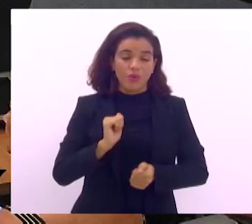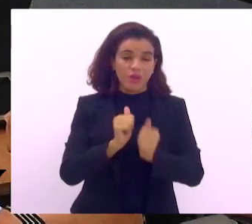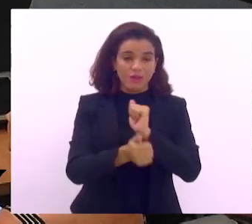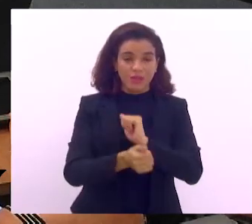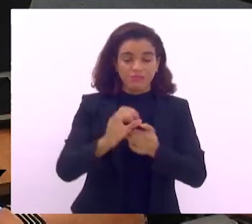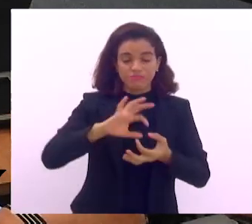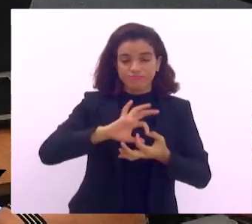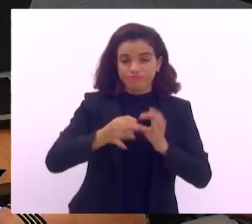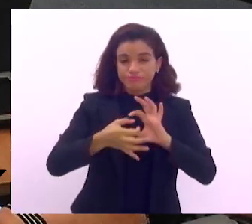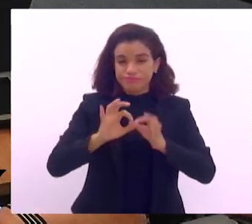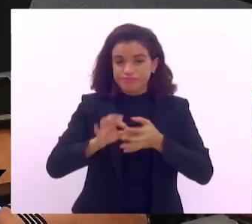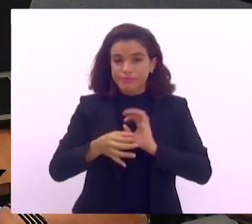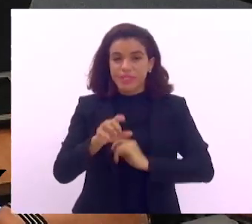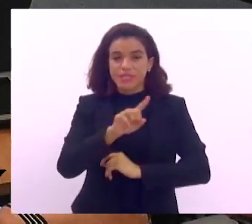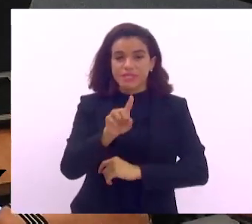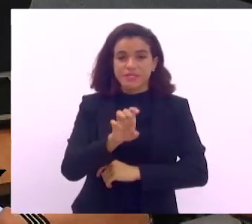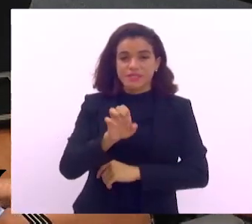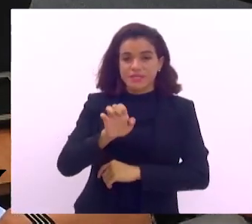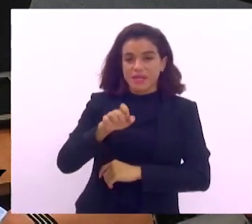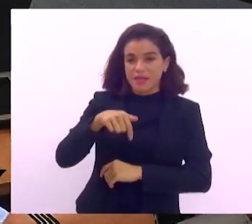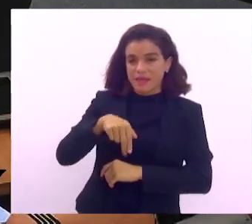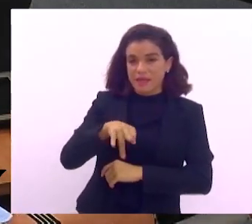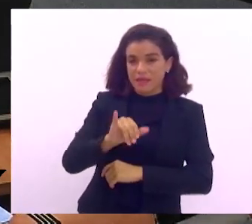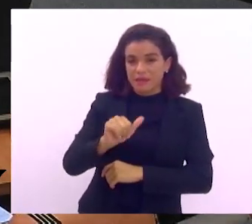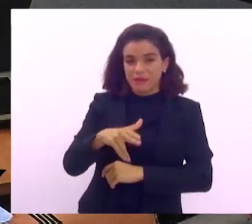Zequinha Barbosa.